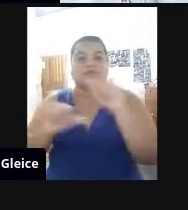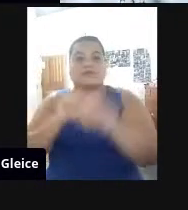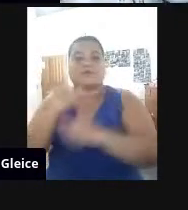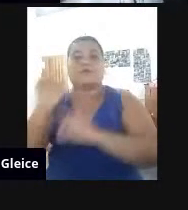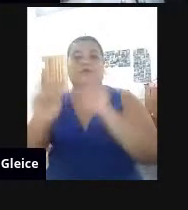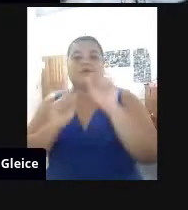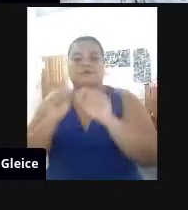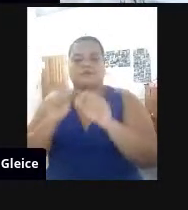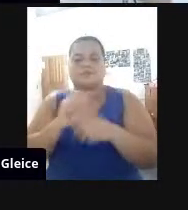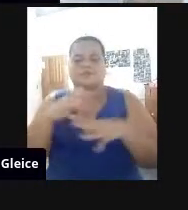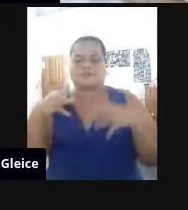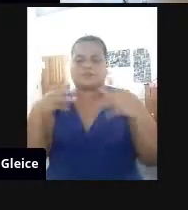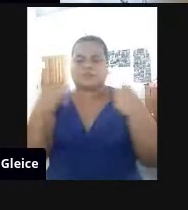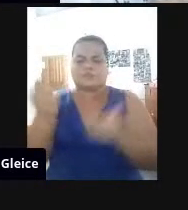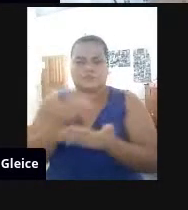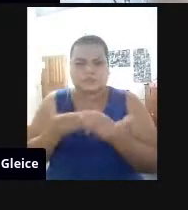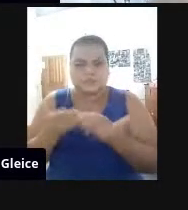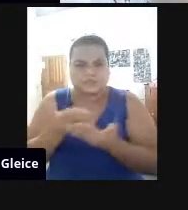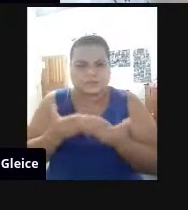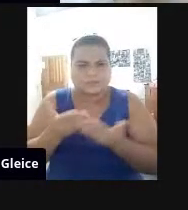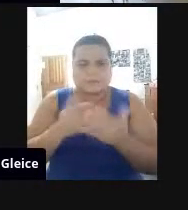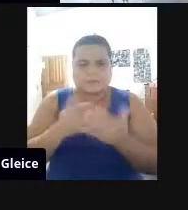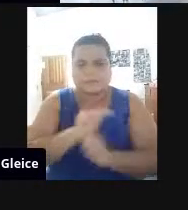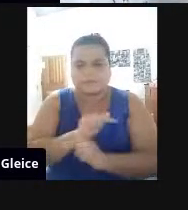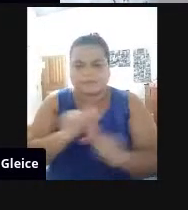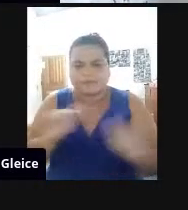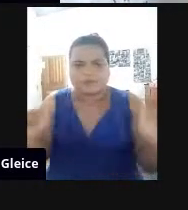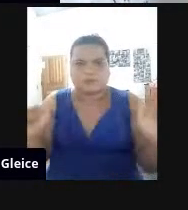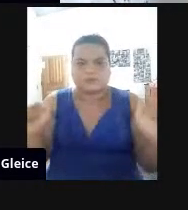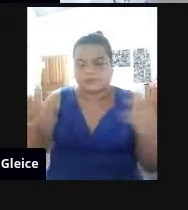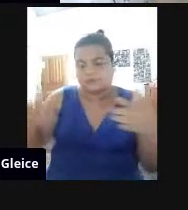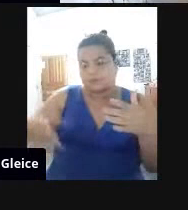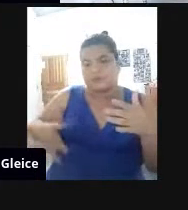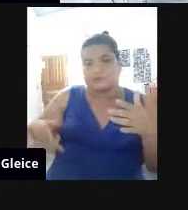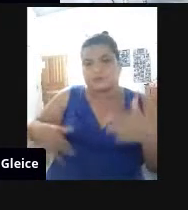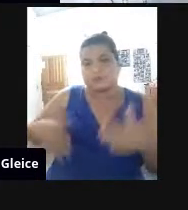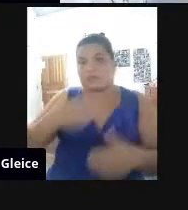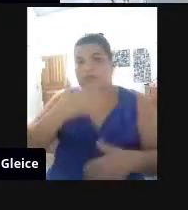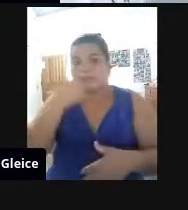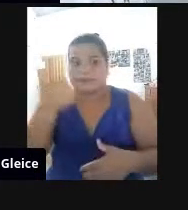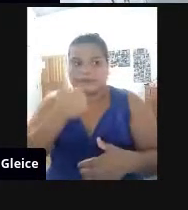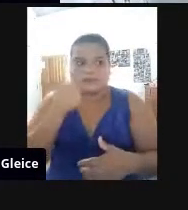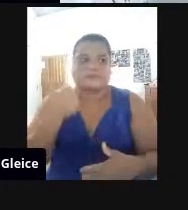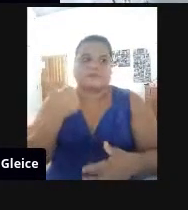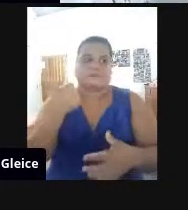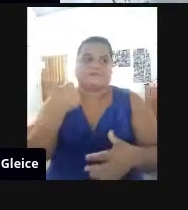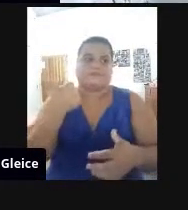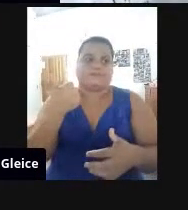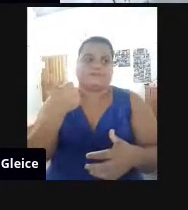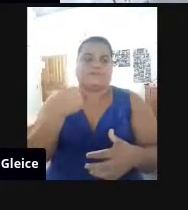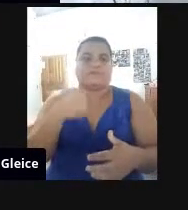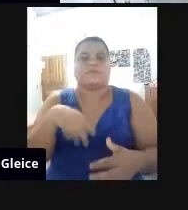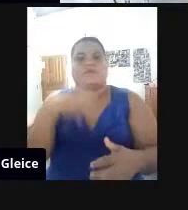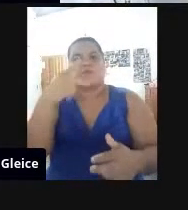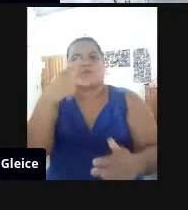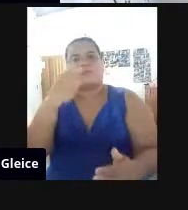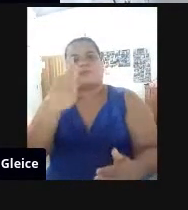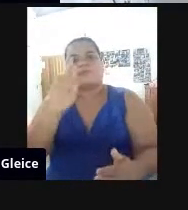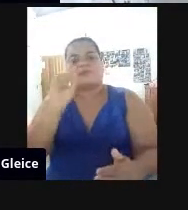um intestino menos inflamado, aí agora a gente vai repor, né, a gente vai trabalhar com probióticos e